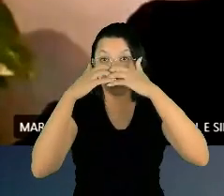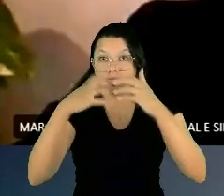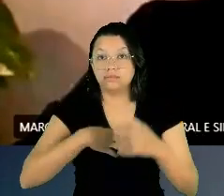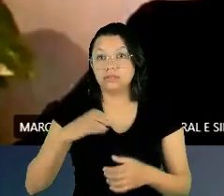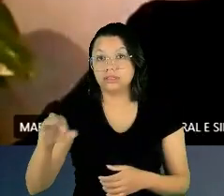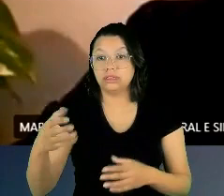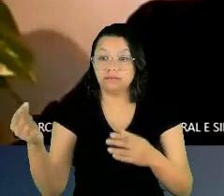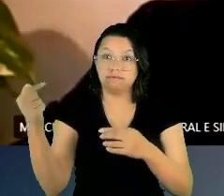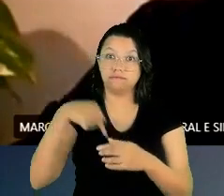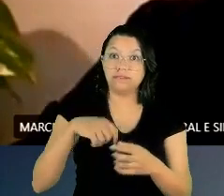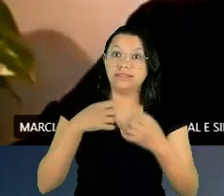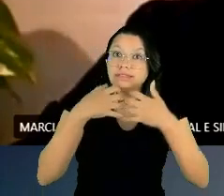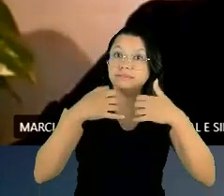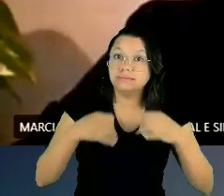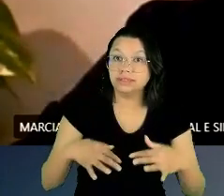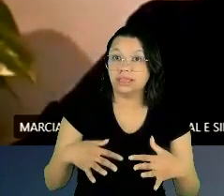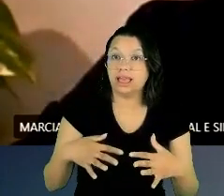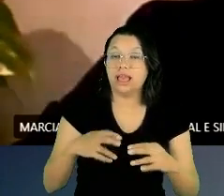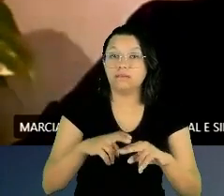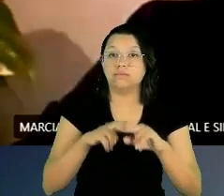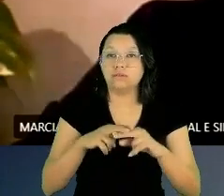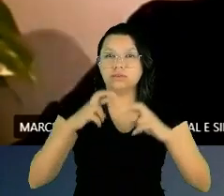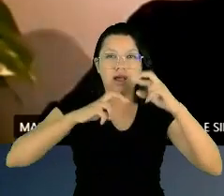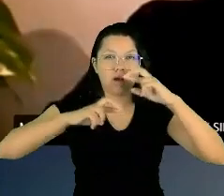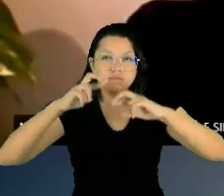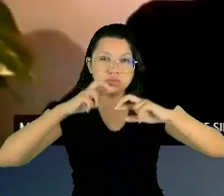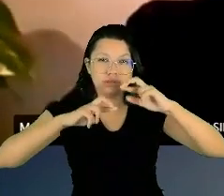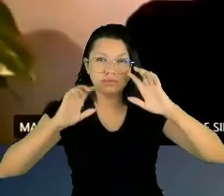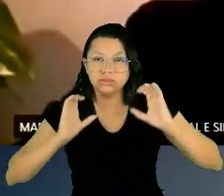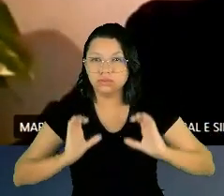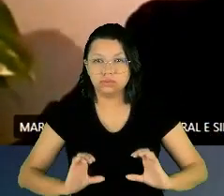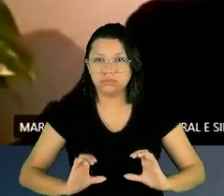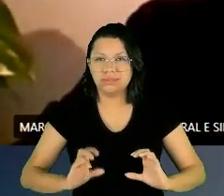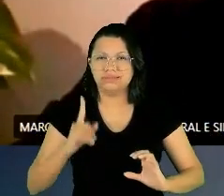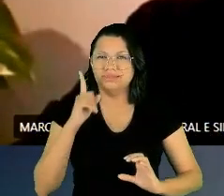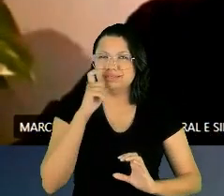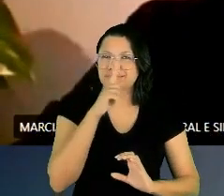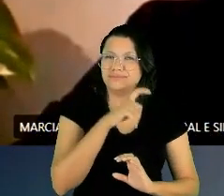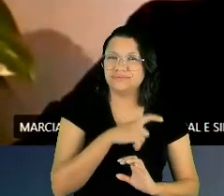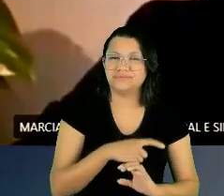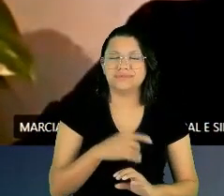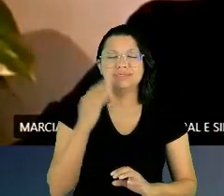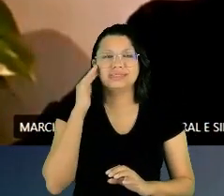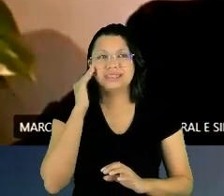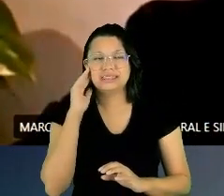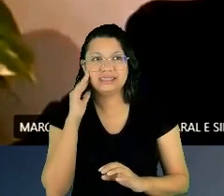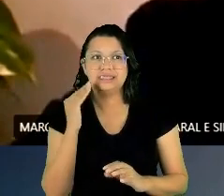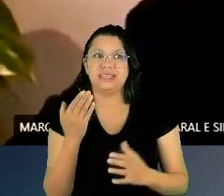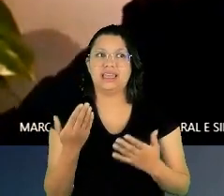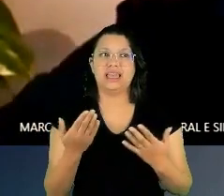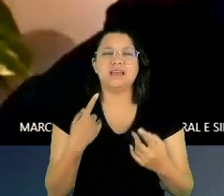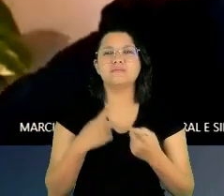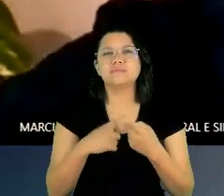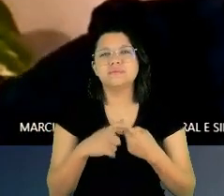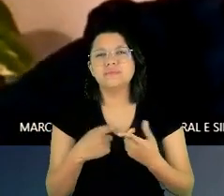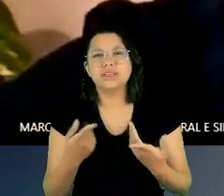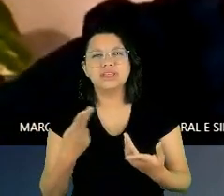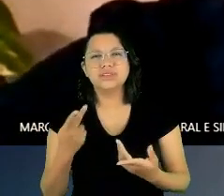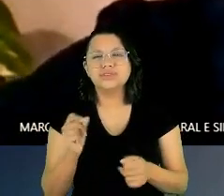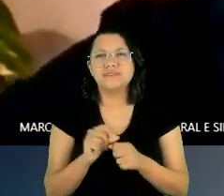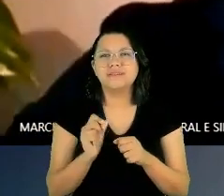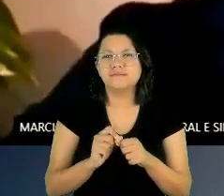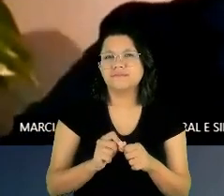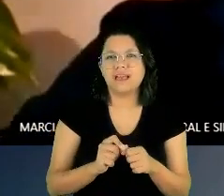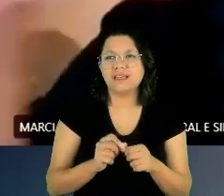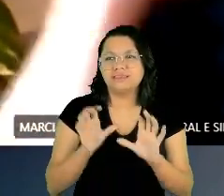aí a neurociência vem ajudar a explicar, porque só pela observação do comportamento estava difícil de entender a irracionalidade humana.